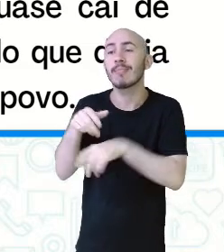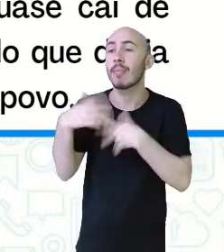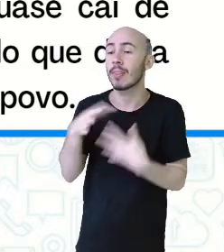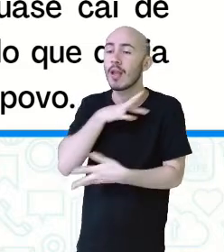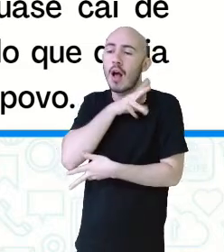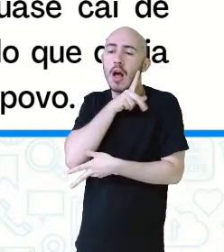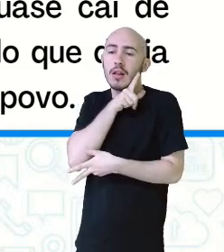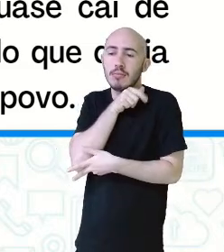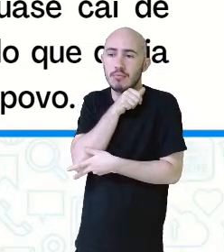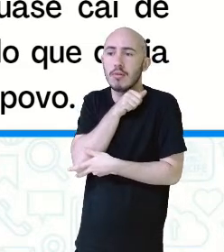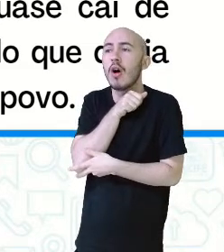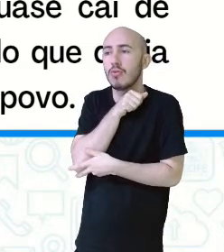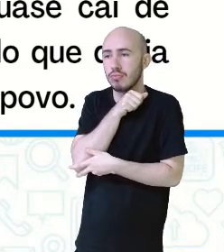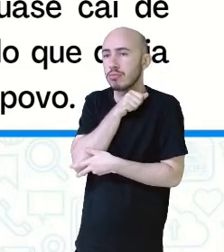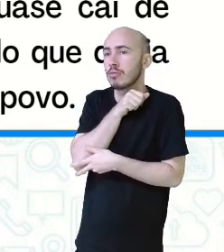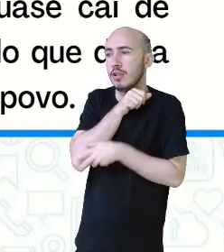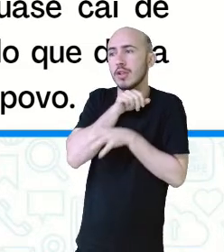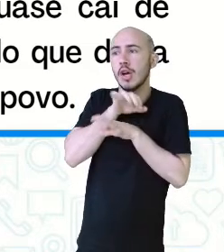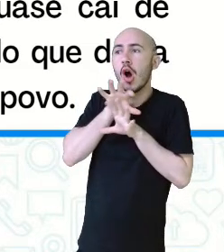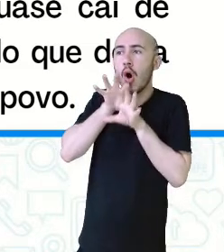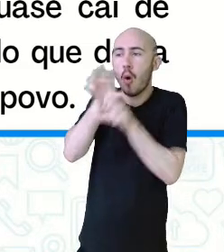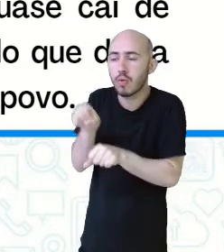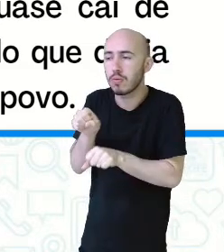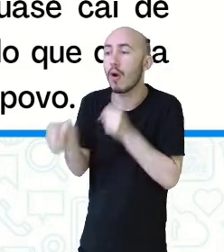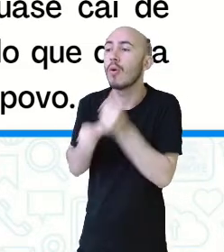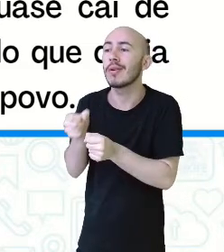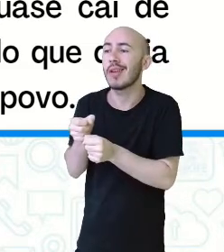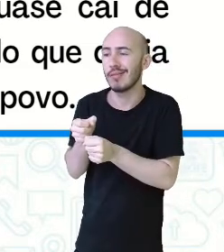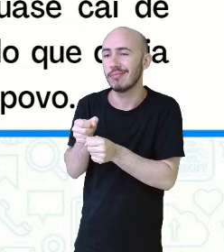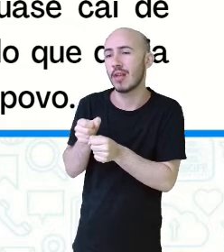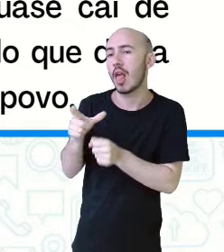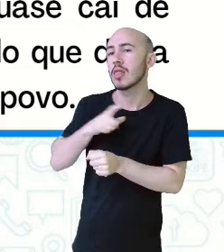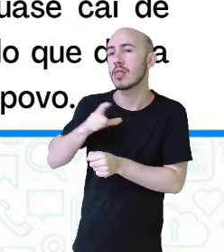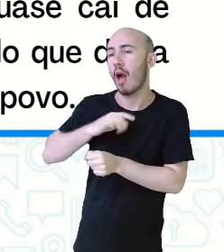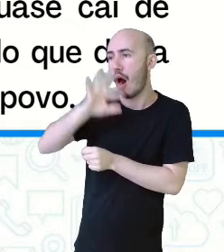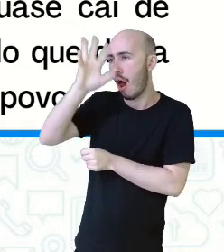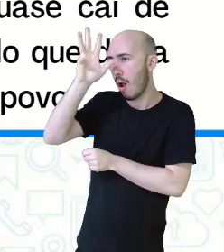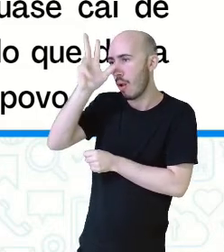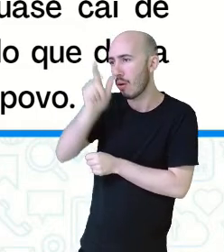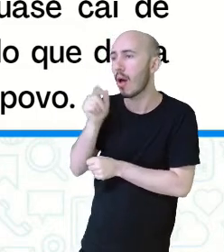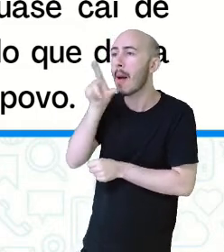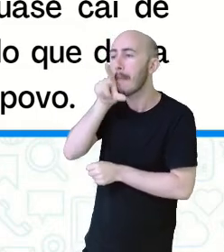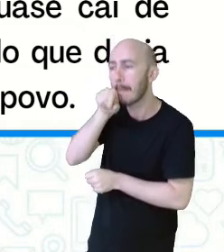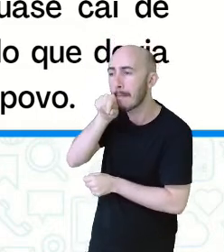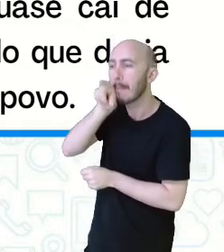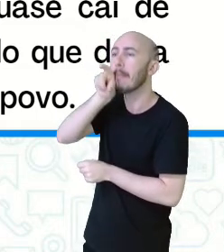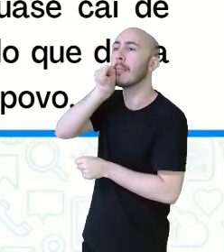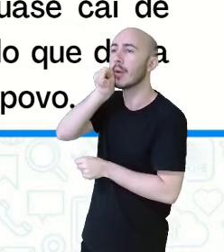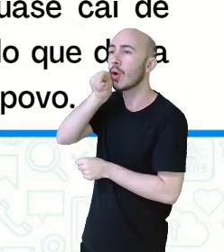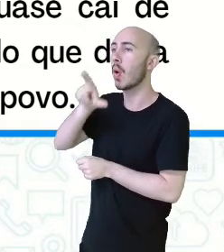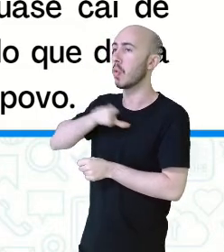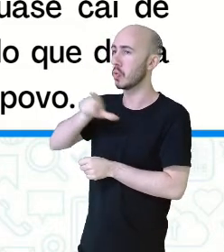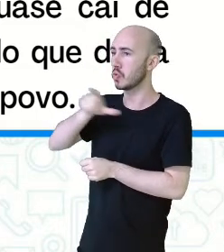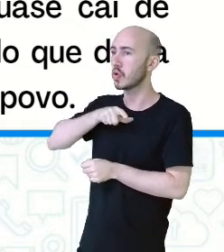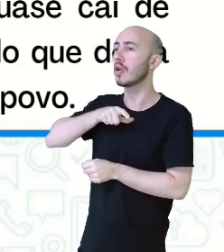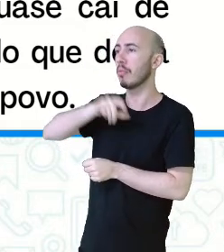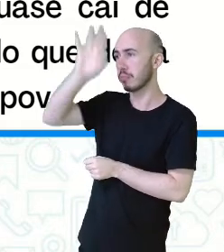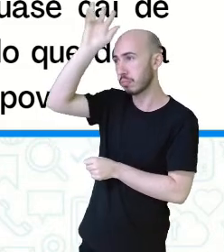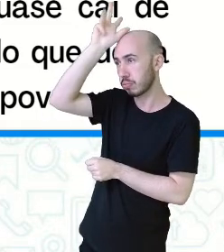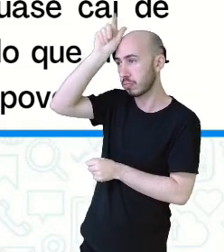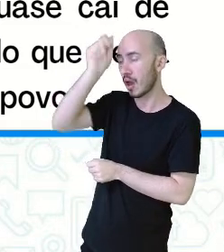bicho feroz, de penas amarelas, bico pontudo crista vermelha e